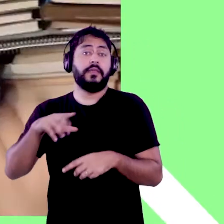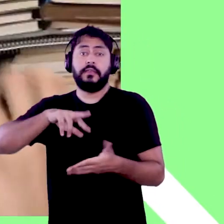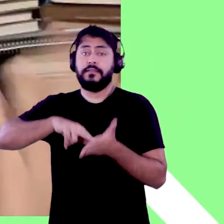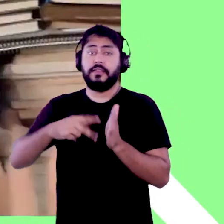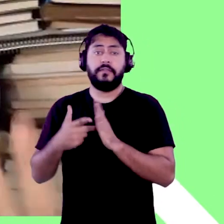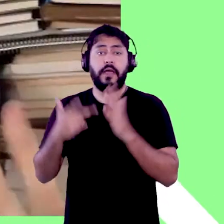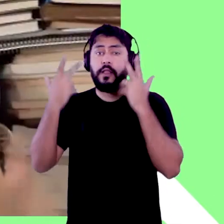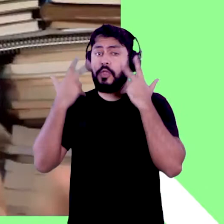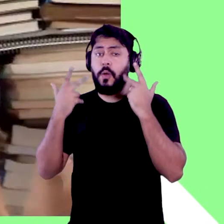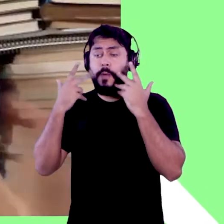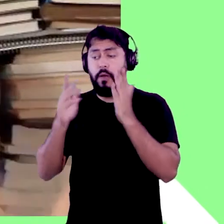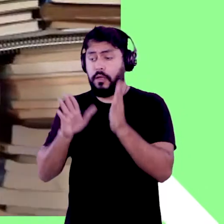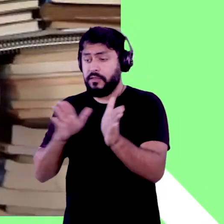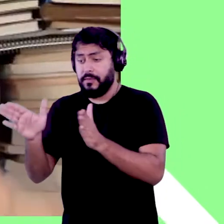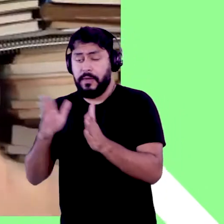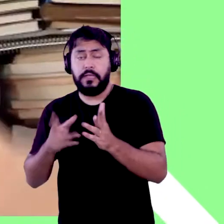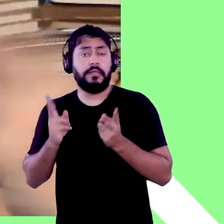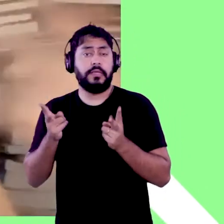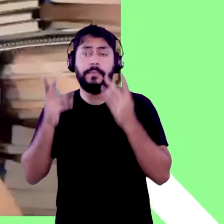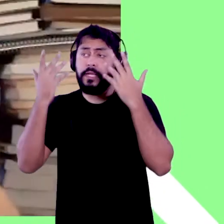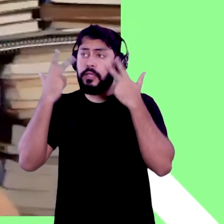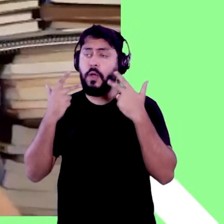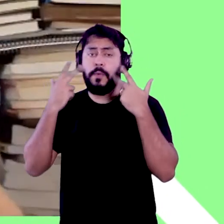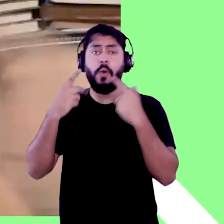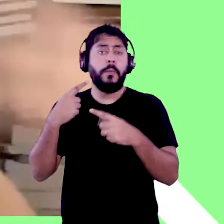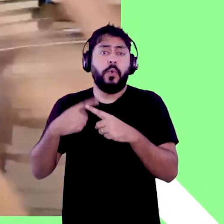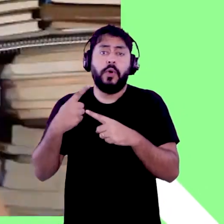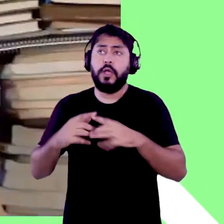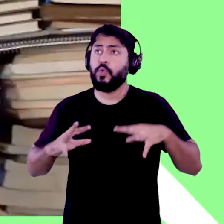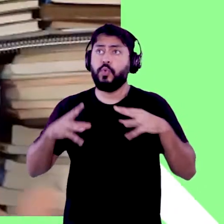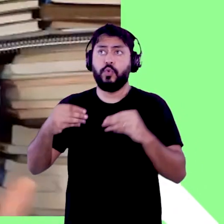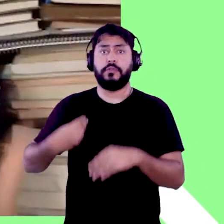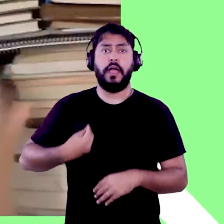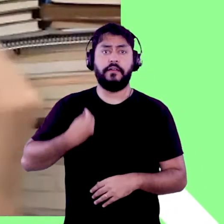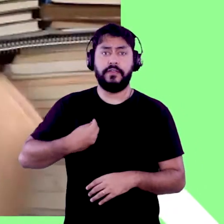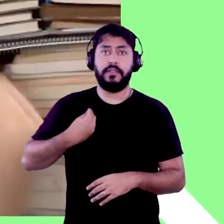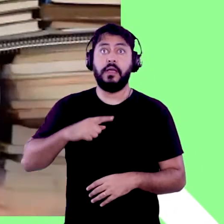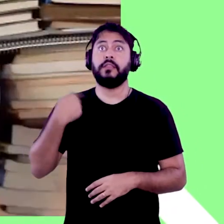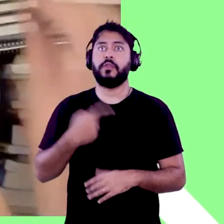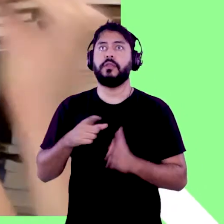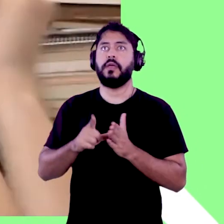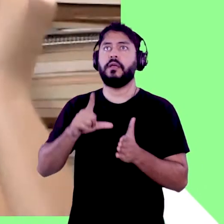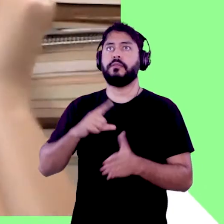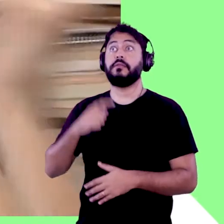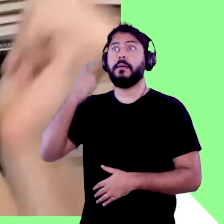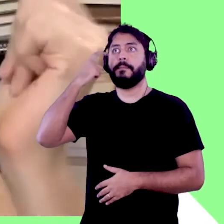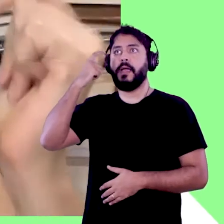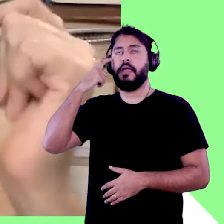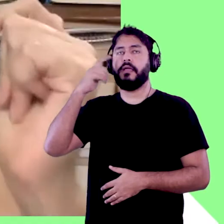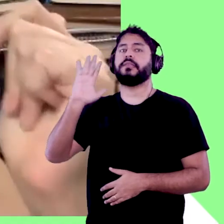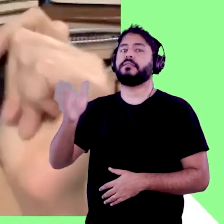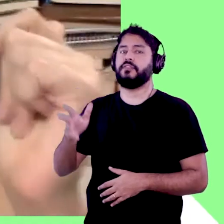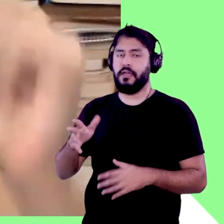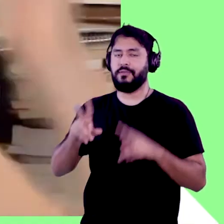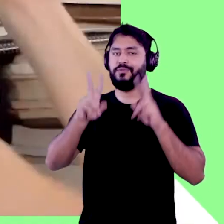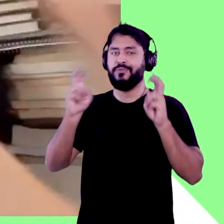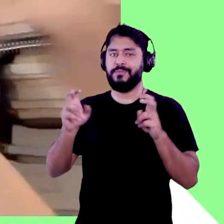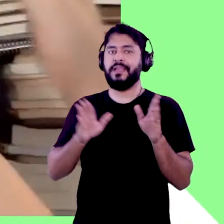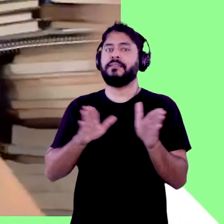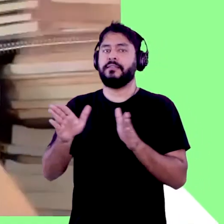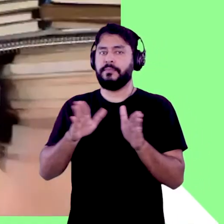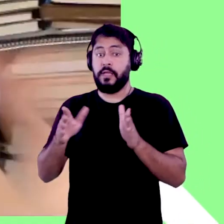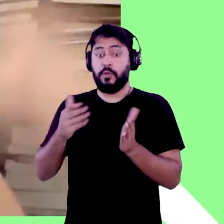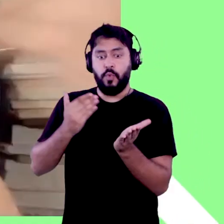a acessibilidade para que tudo na vida que a gente faça, a gente já ali no começo, a gente tenha